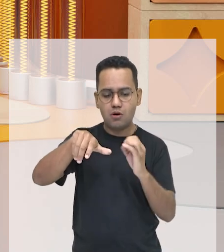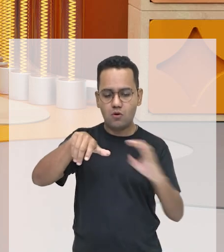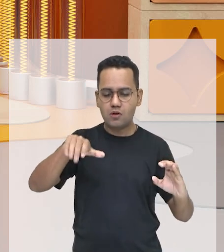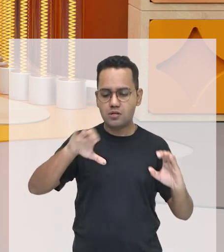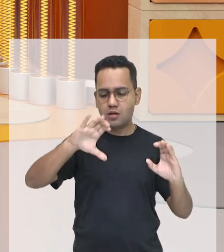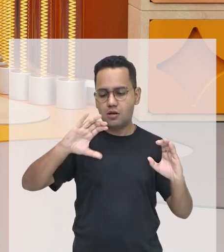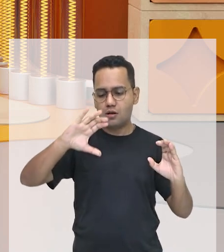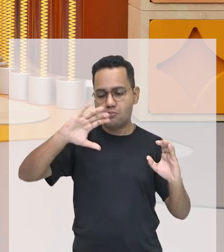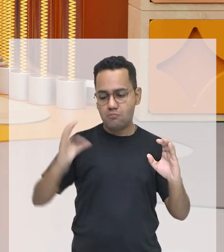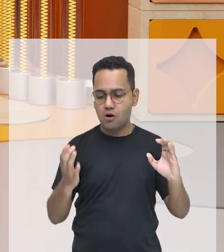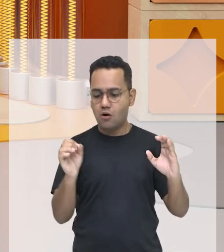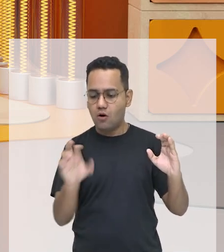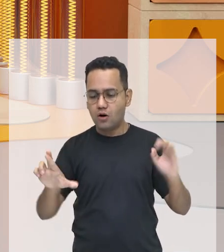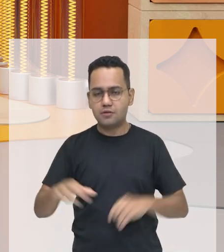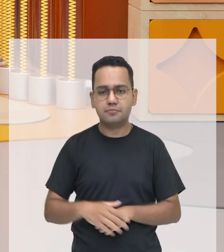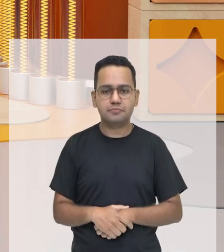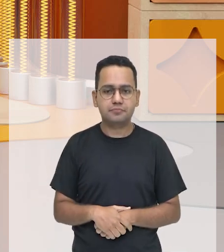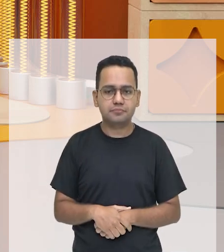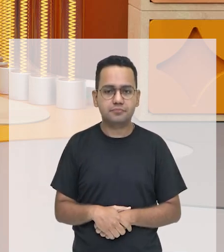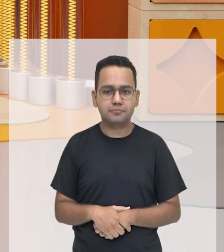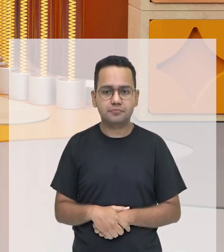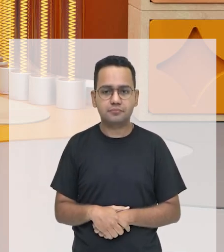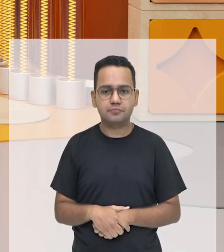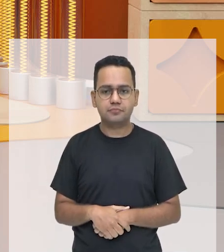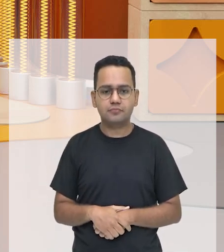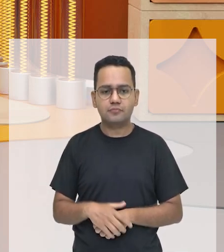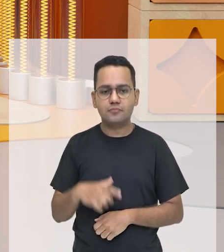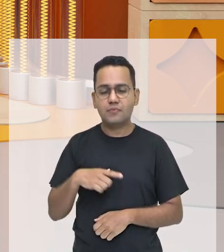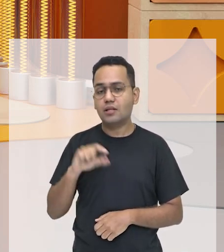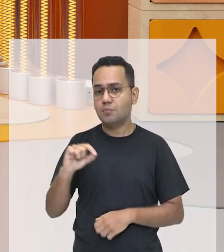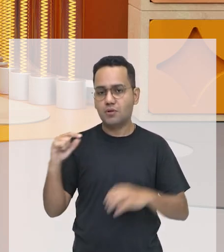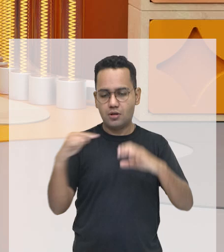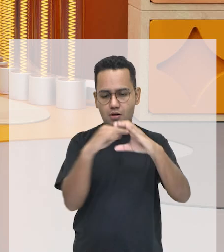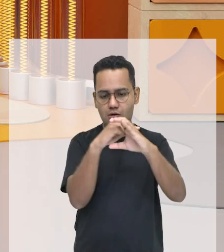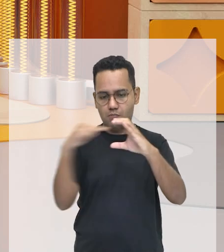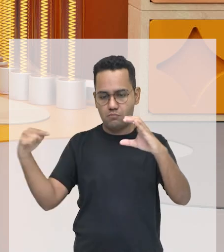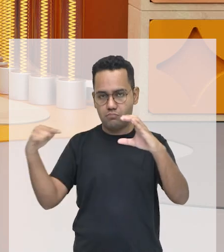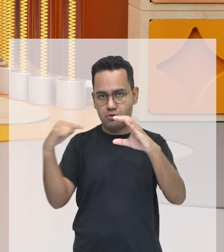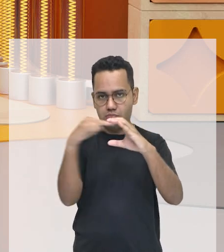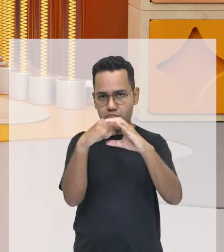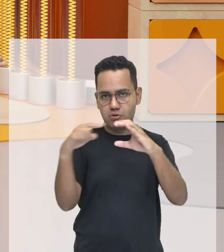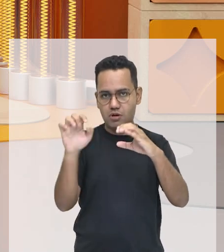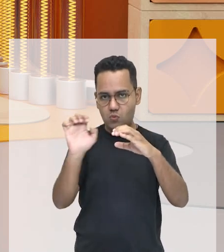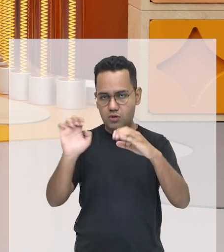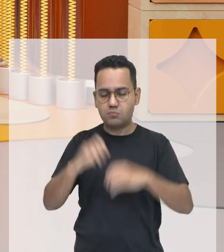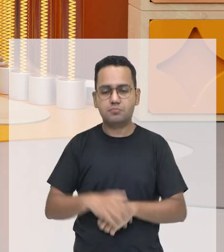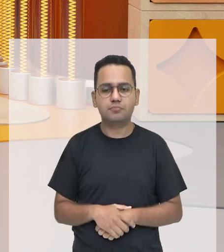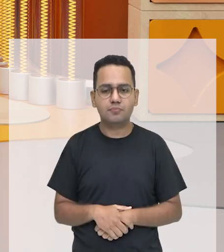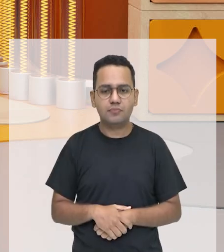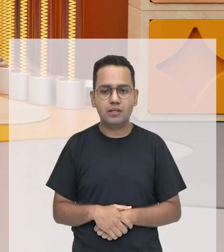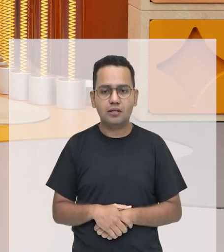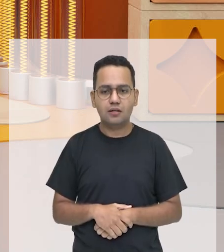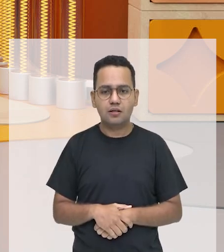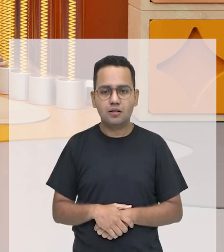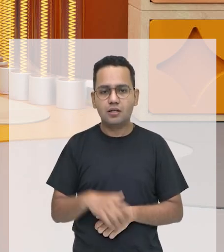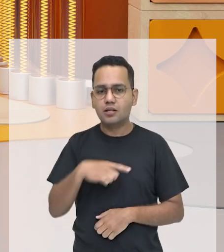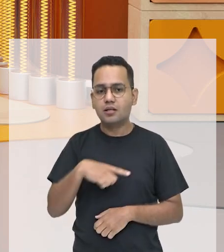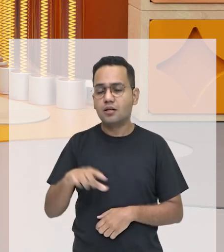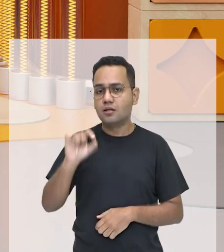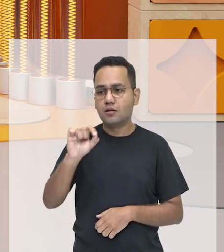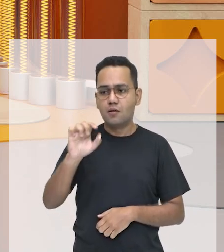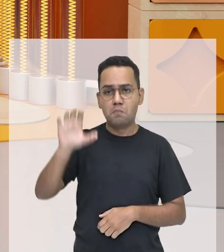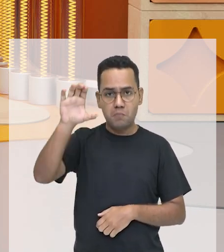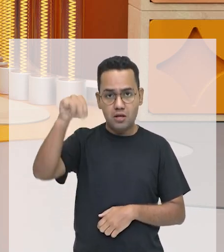assim como aquela divisão ali feita pela linha do Equador, em hemisfério norte e hemisfério sul. Sempre que a